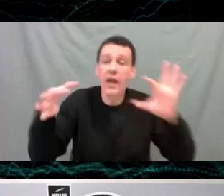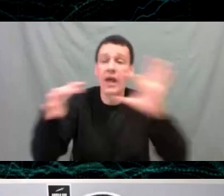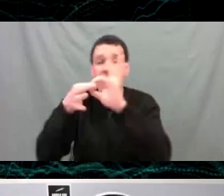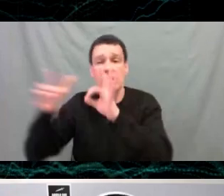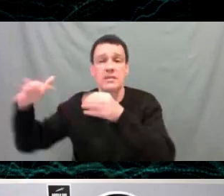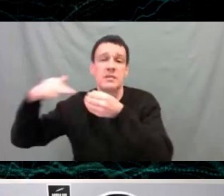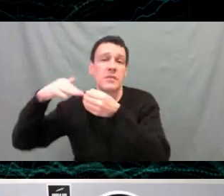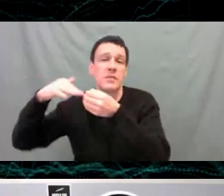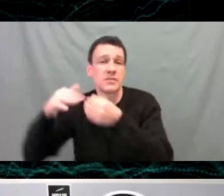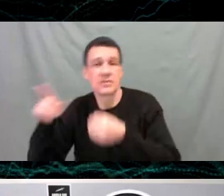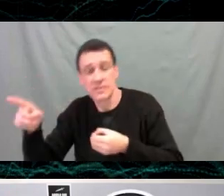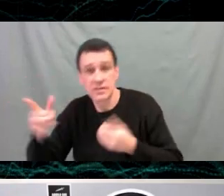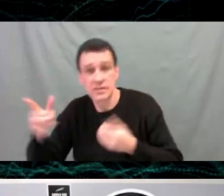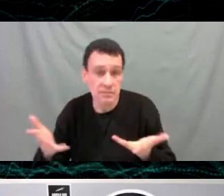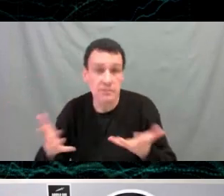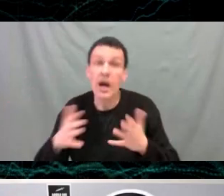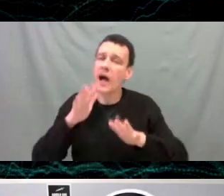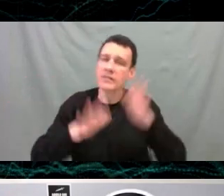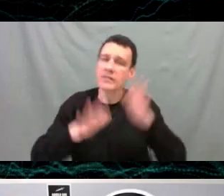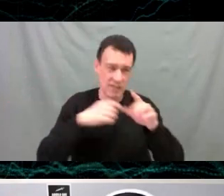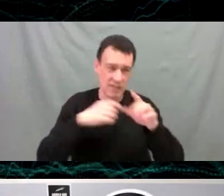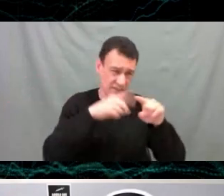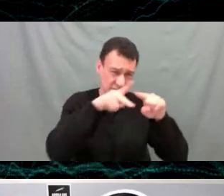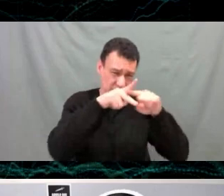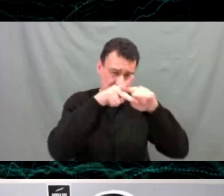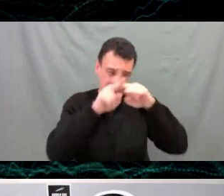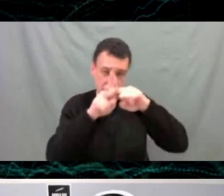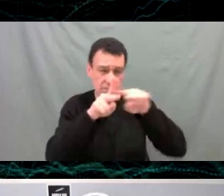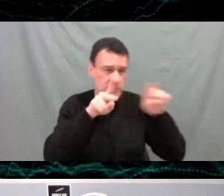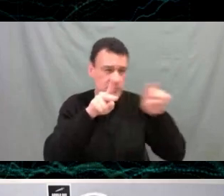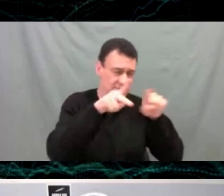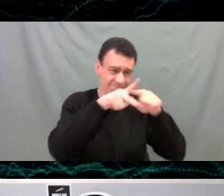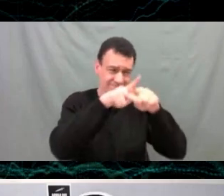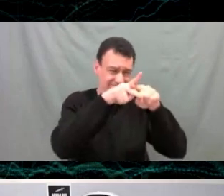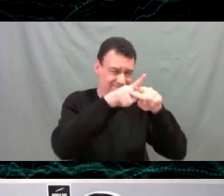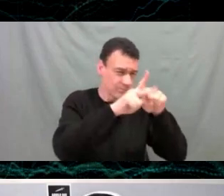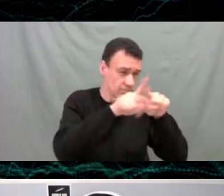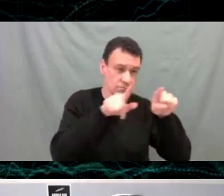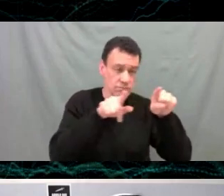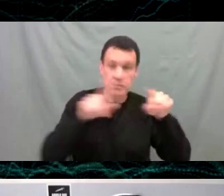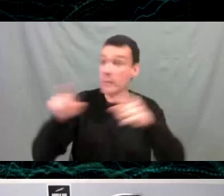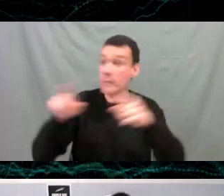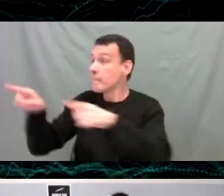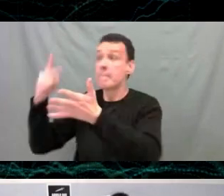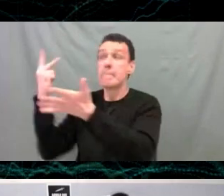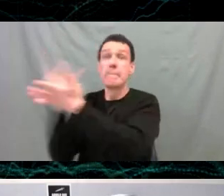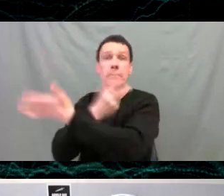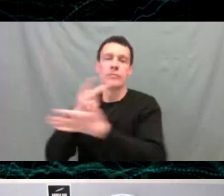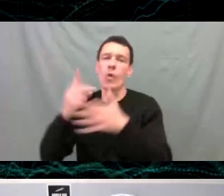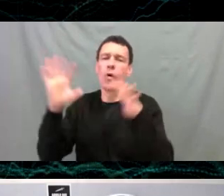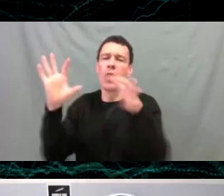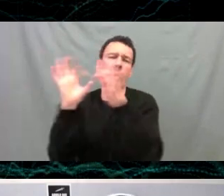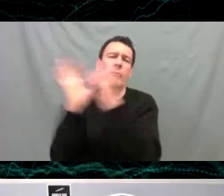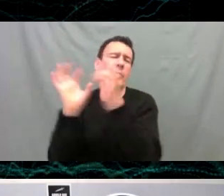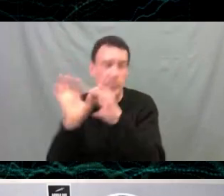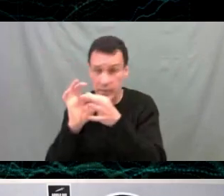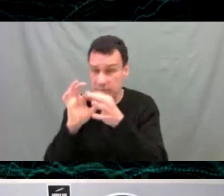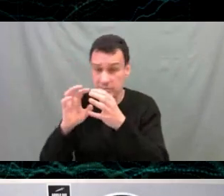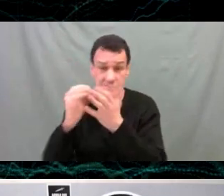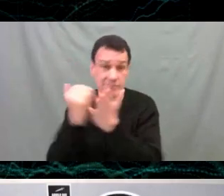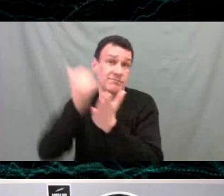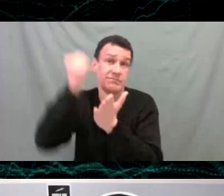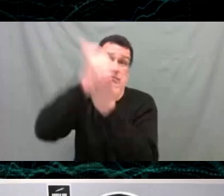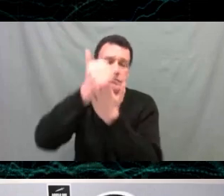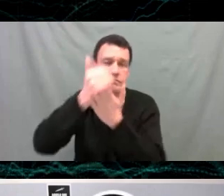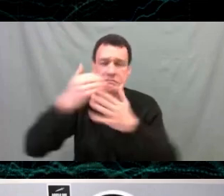erro por causa de um ajuste que você fez no arquivo do conf, e você vai ter um too many connections, alguma coisa do tipo, e aí vai